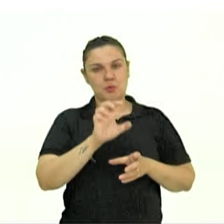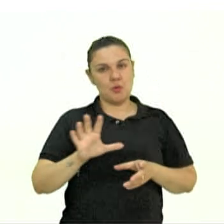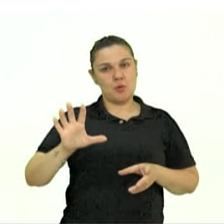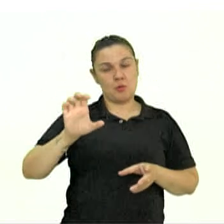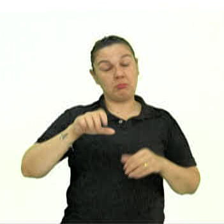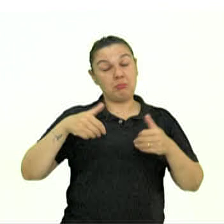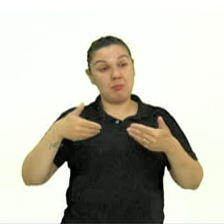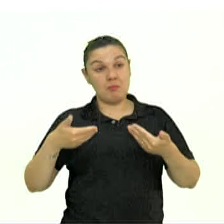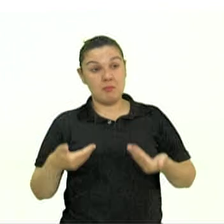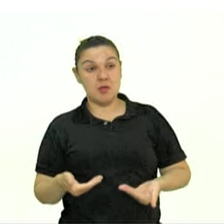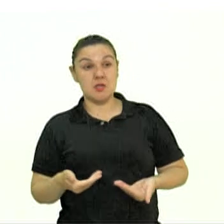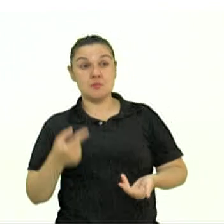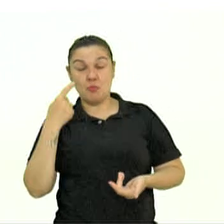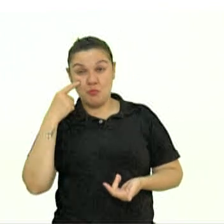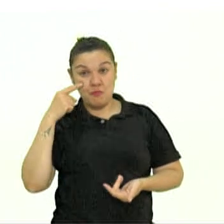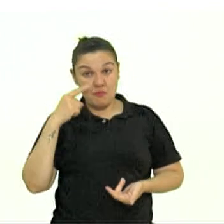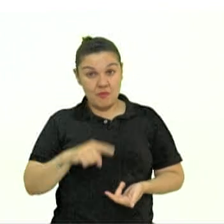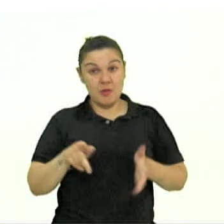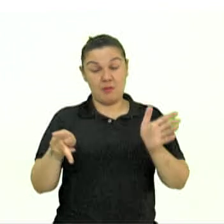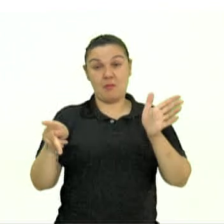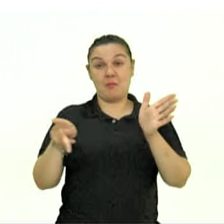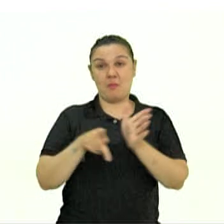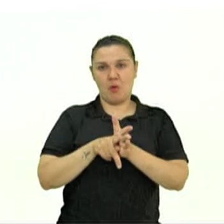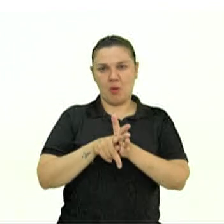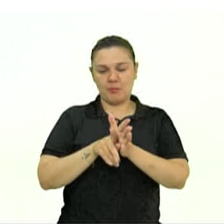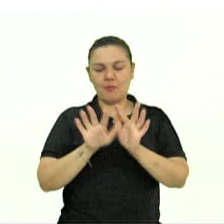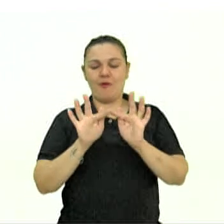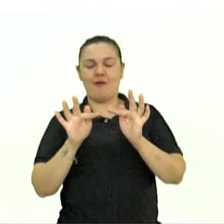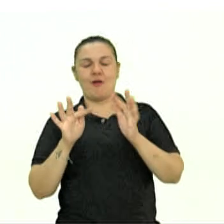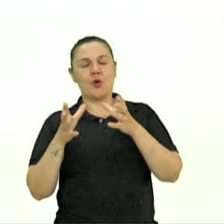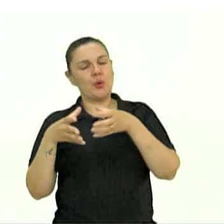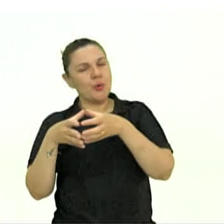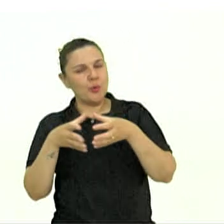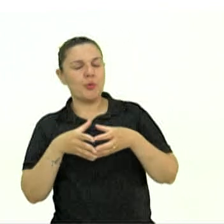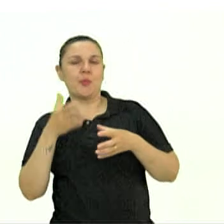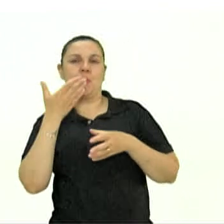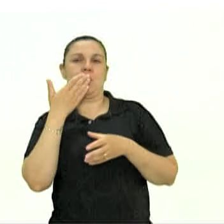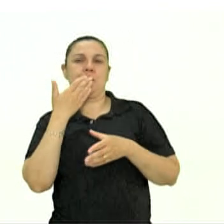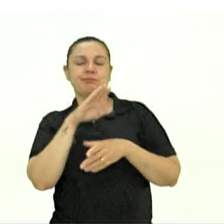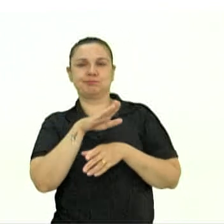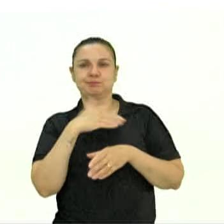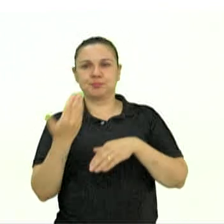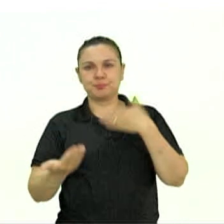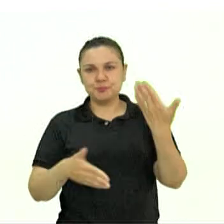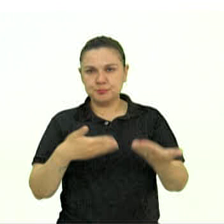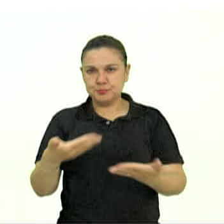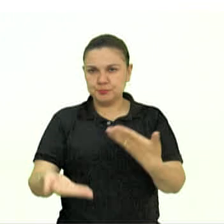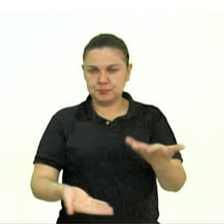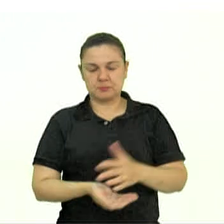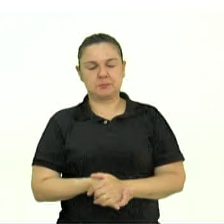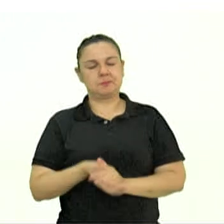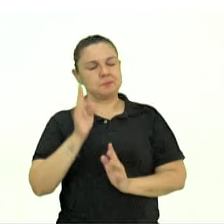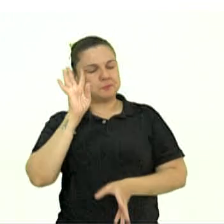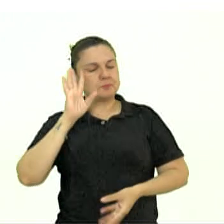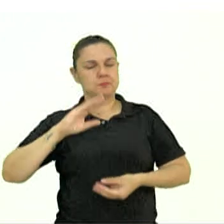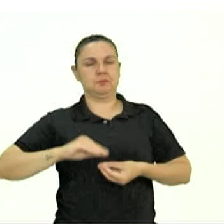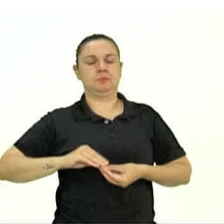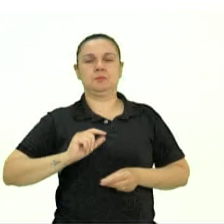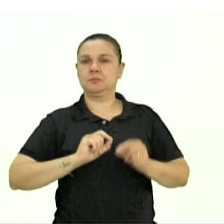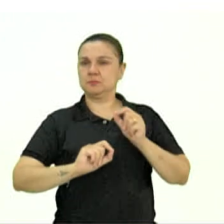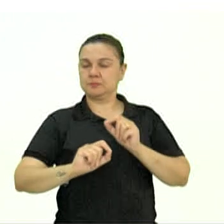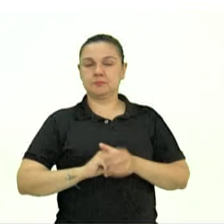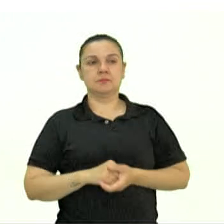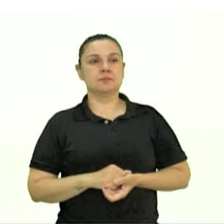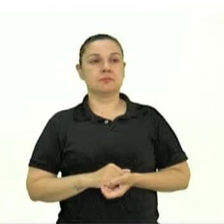mesmo após ver seus semelhantes serem dizimados. E como é que a gente consegue chegar a essa conclusão? Por que a gente